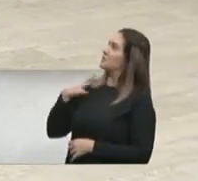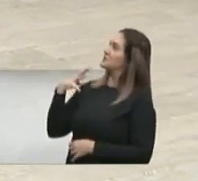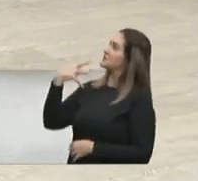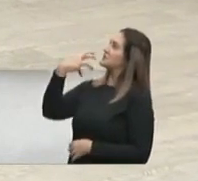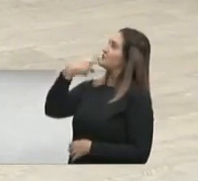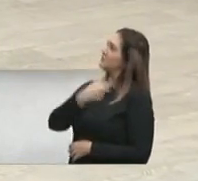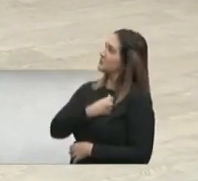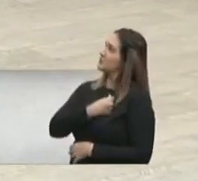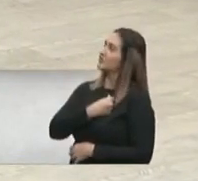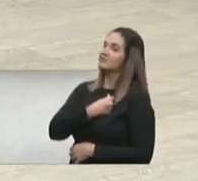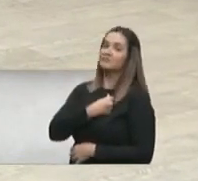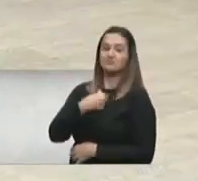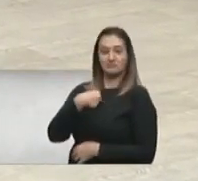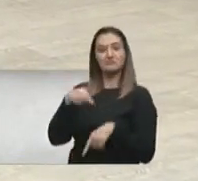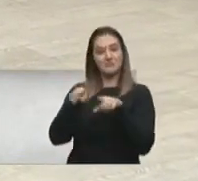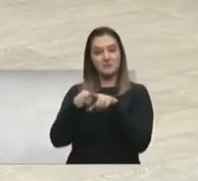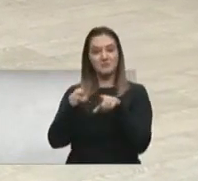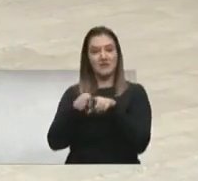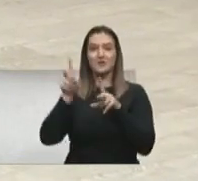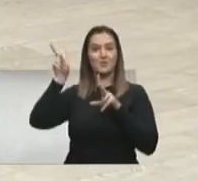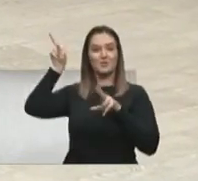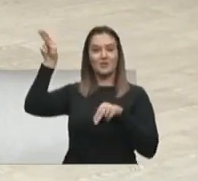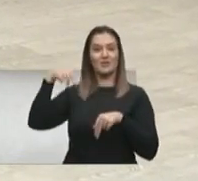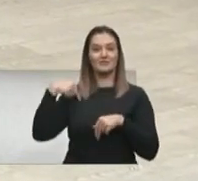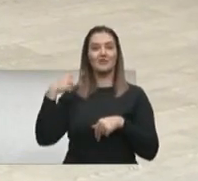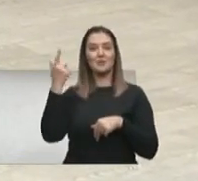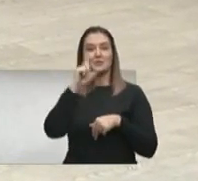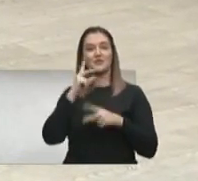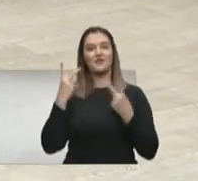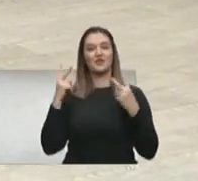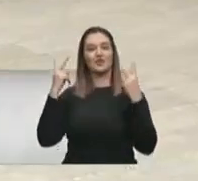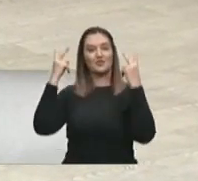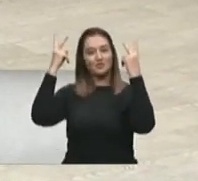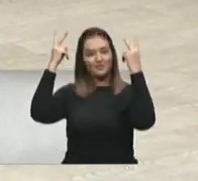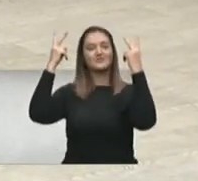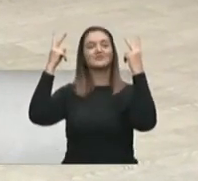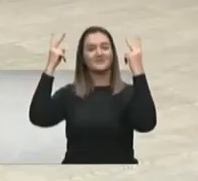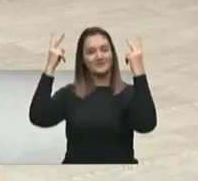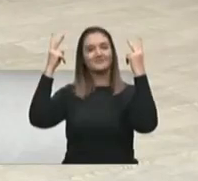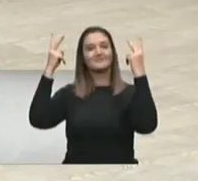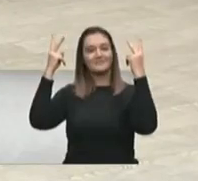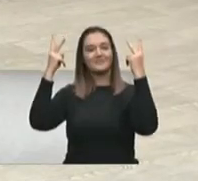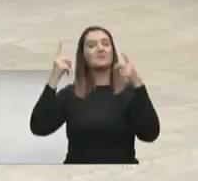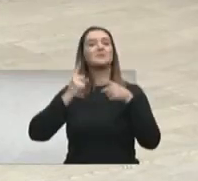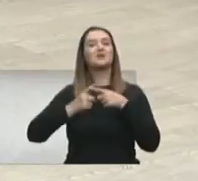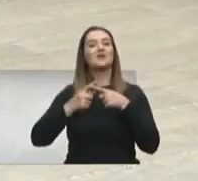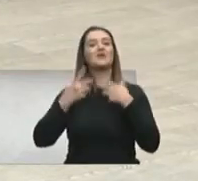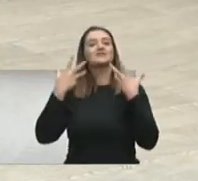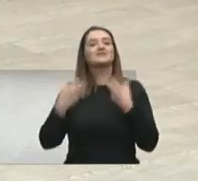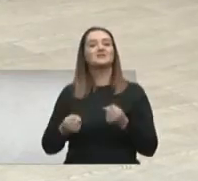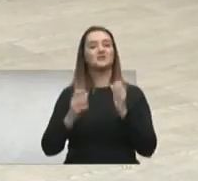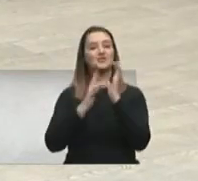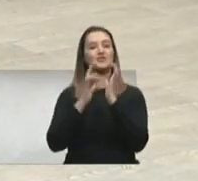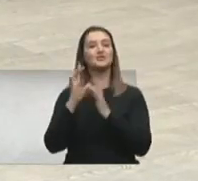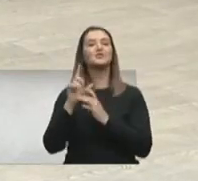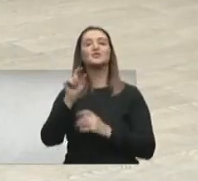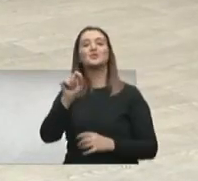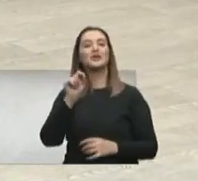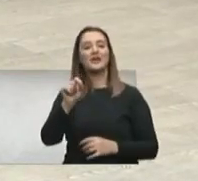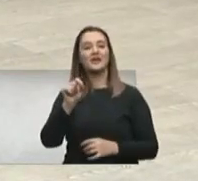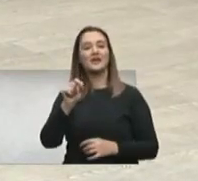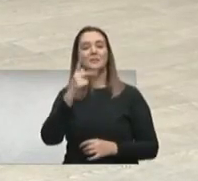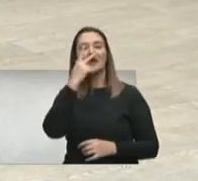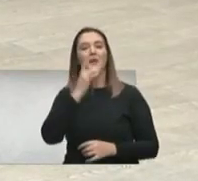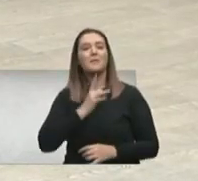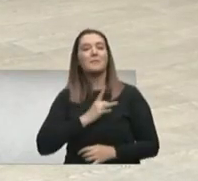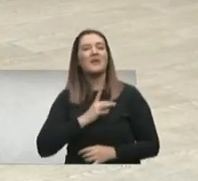essa pessoa também é vitoriosa. E uma das primeiras vitórias que vem quando a pessoa aceita Jesus, sabe o que é? O medo